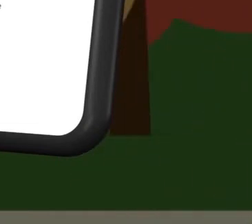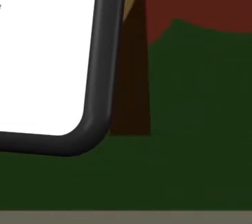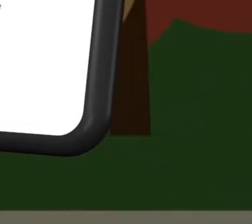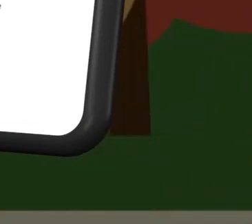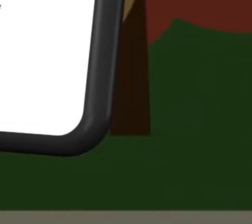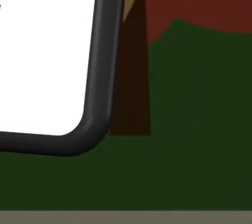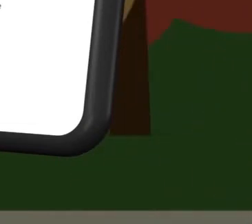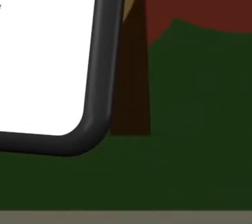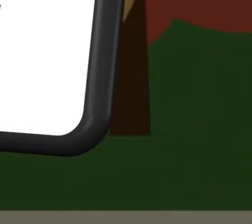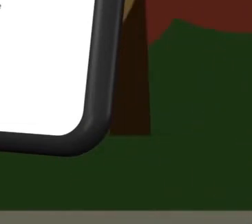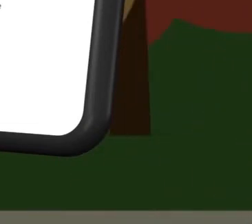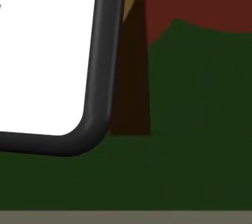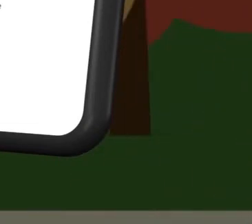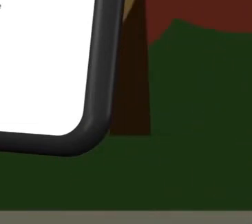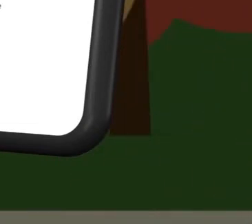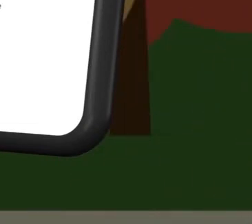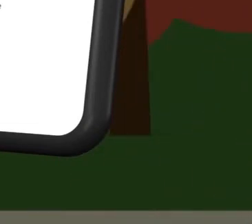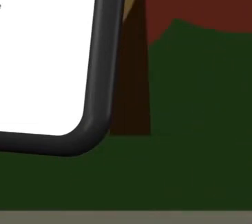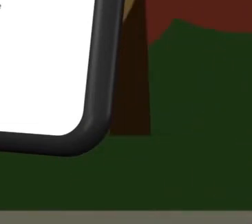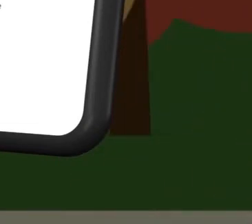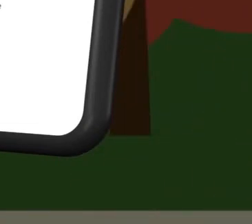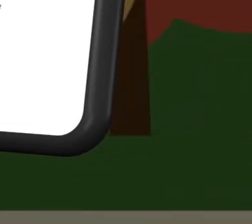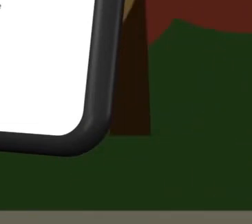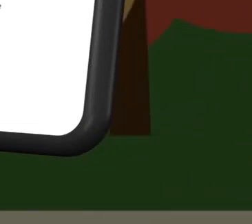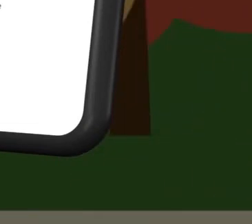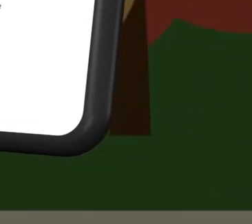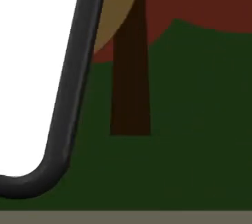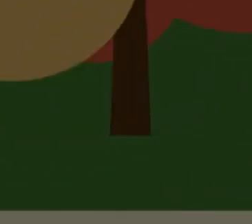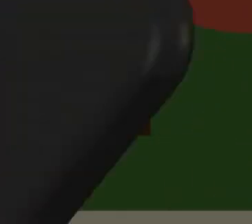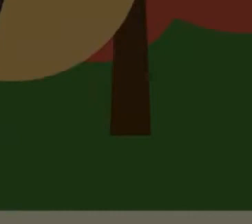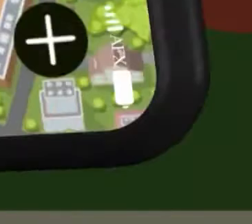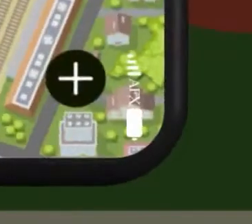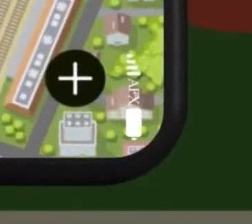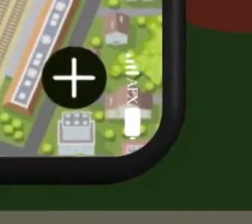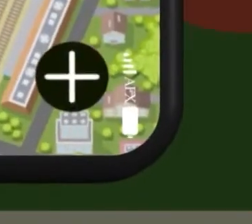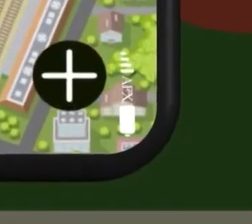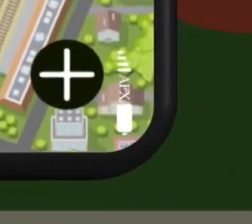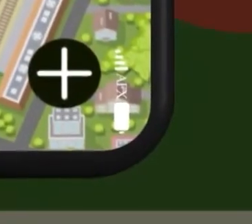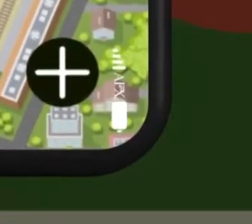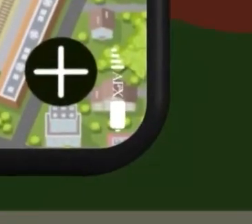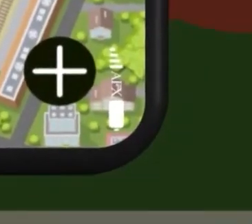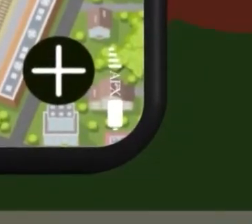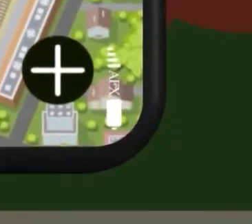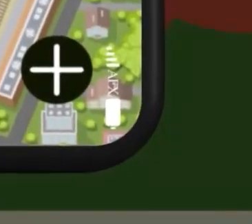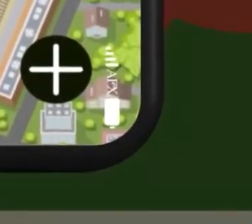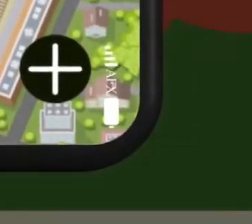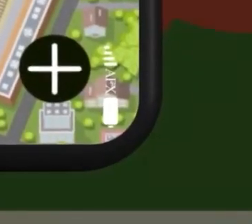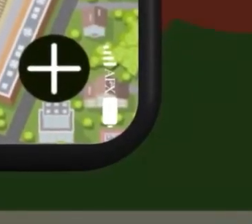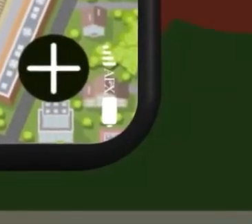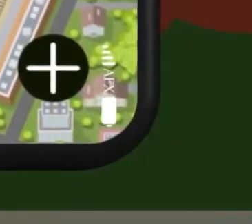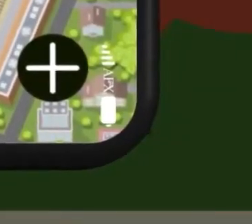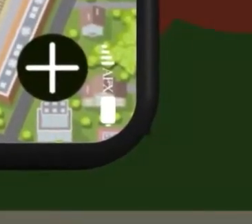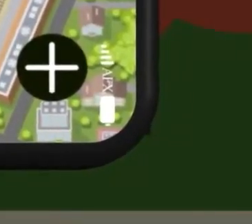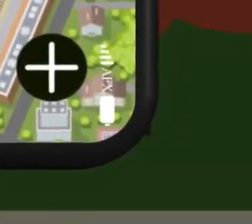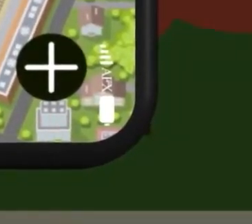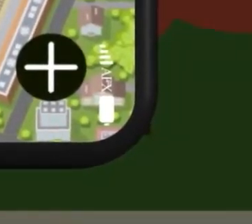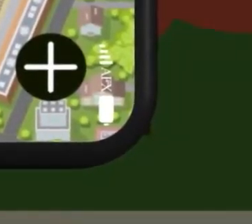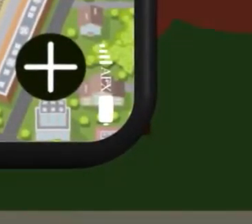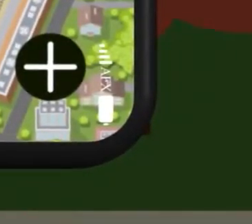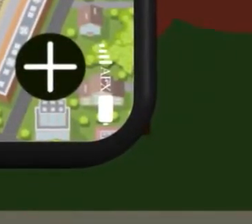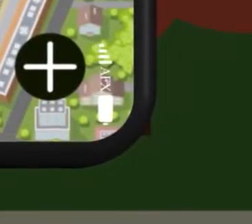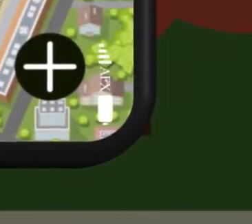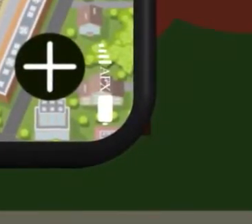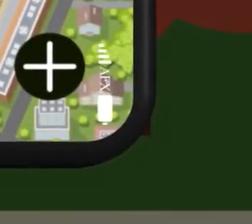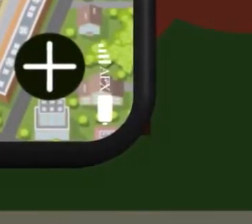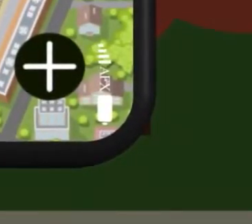gestão, criação e recuperação dos espaços verdes. Ao cadastrar as áreas, o gestor municipal terá acesso a